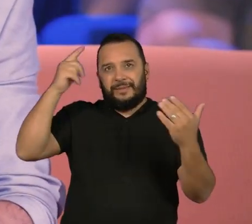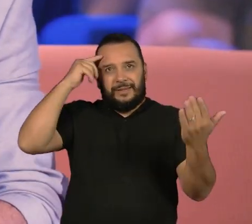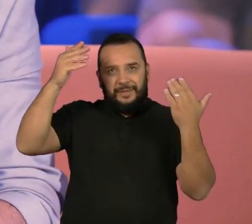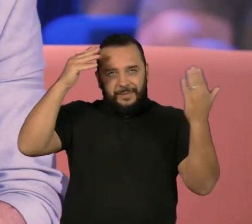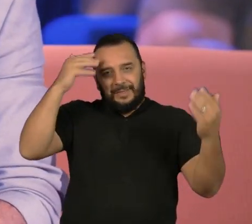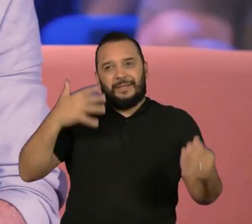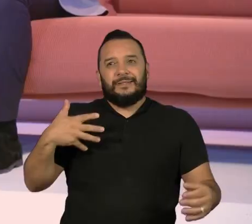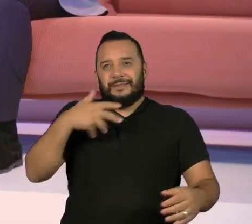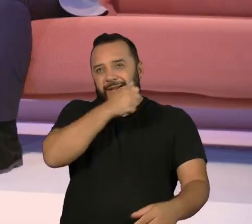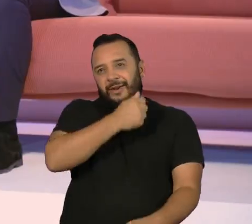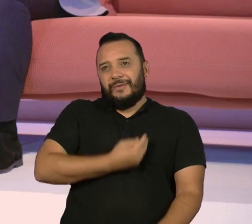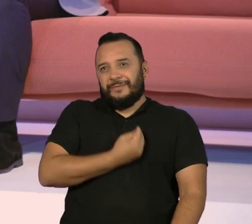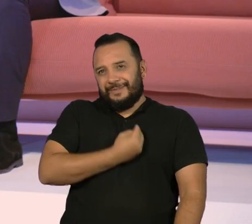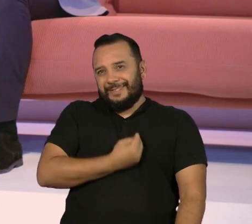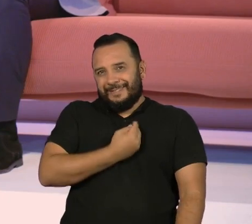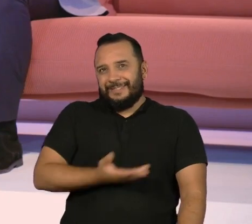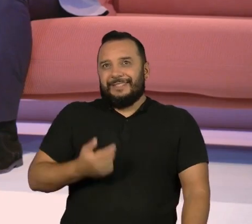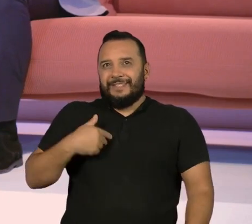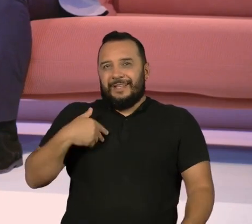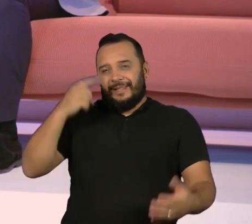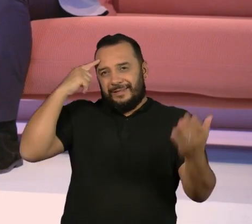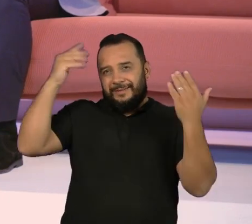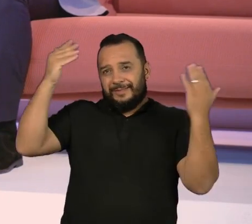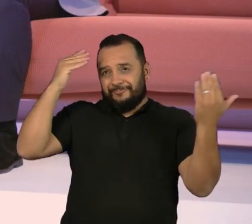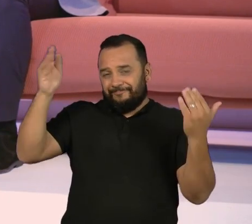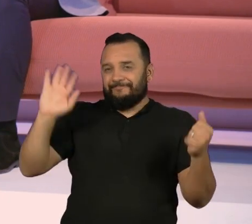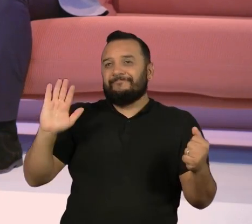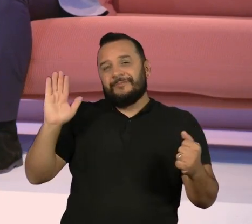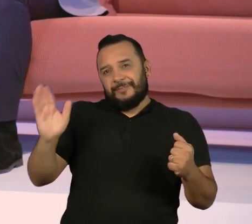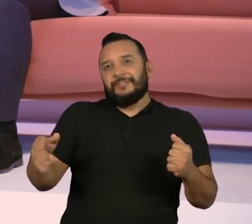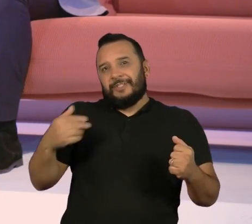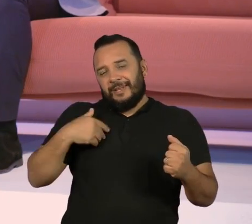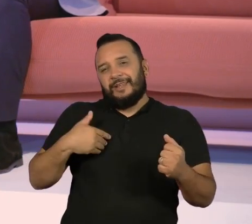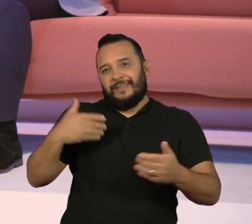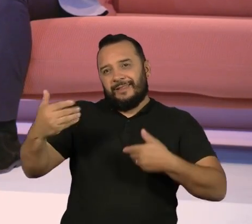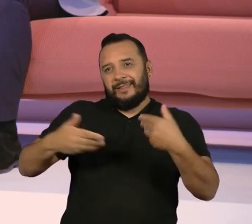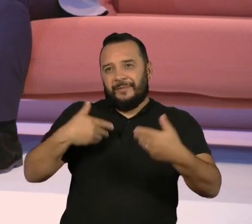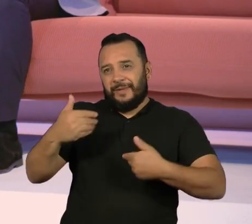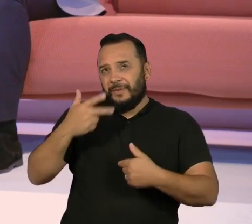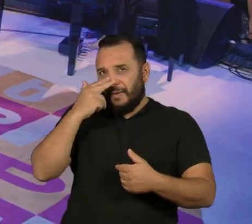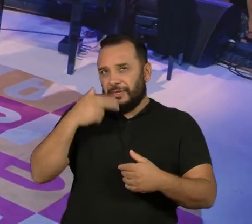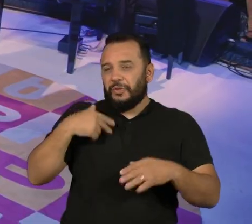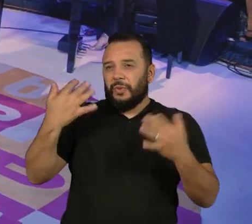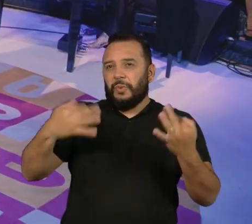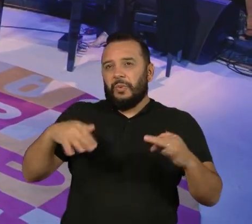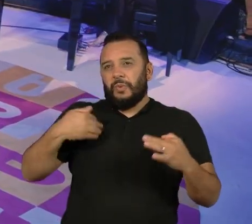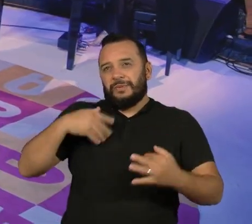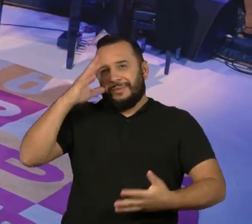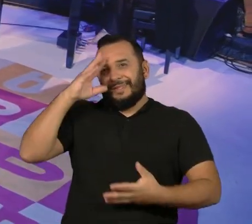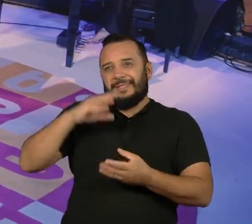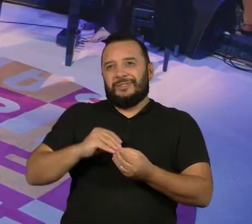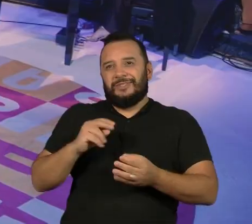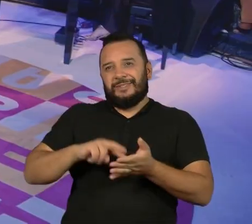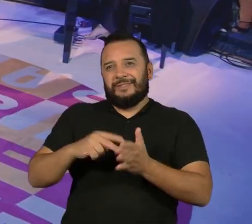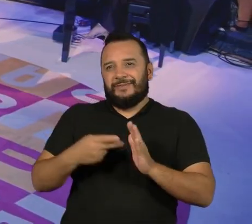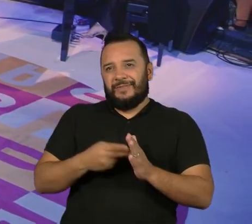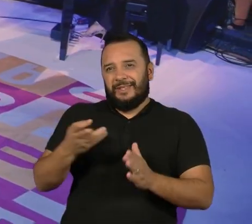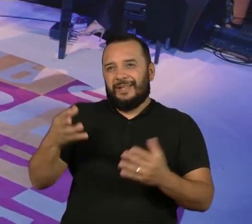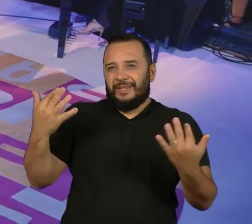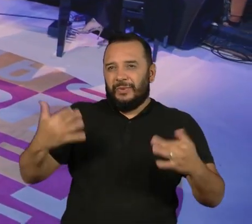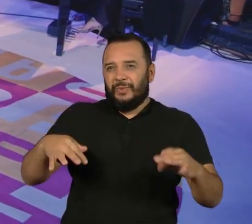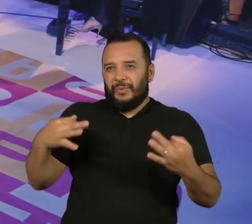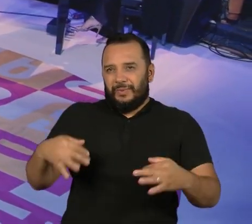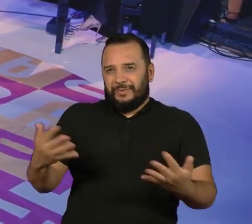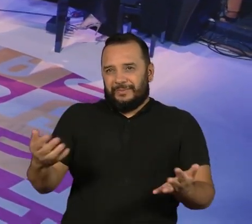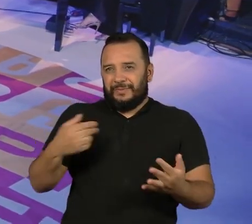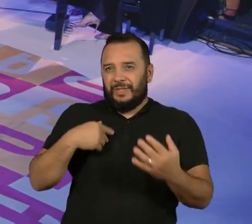a nossa vida. A terapia me colocou num lugar onde eu falei, eu acho que agora essas dores, eu entendi o que são essas dores. E ao invés